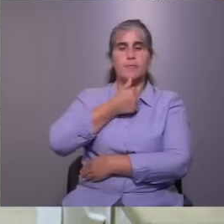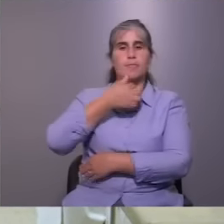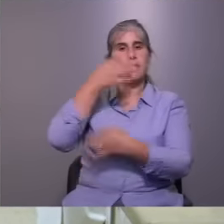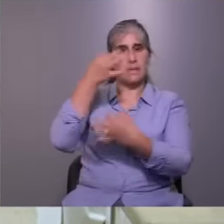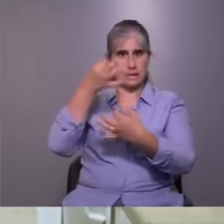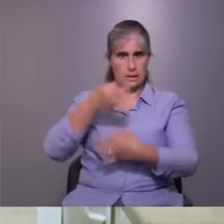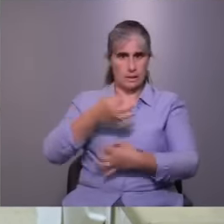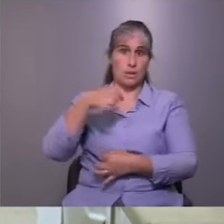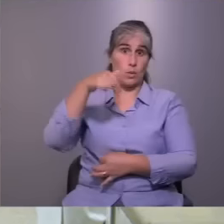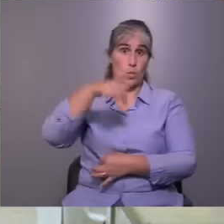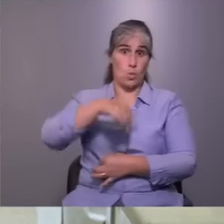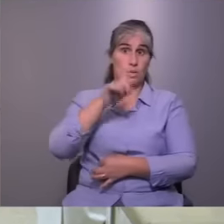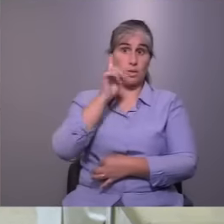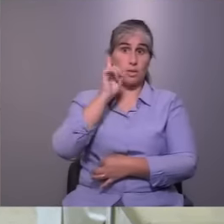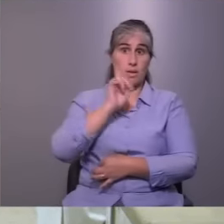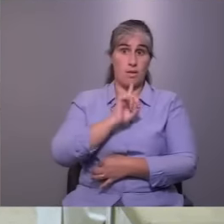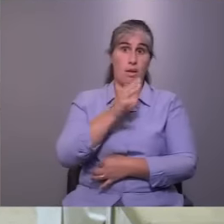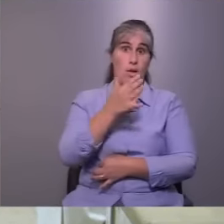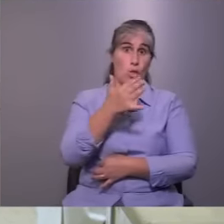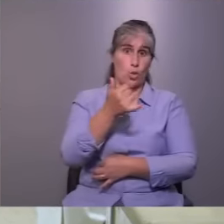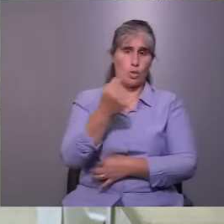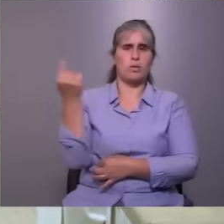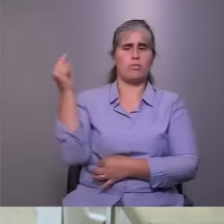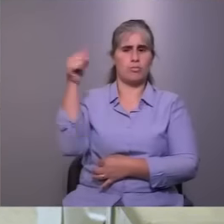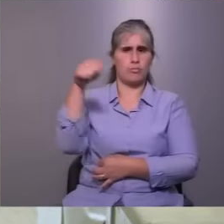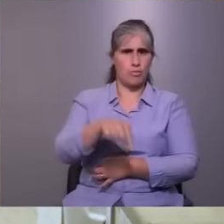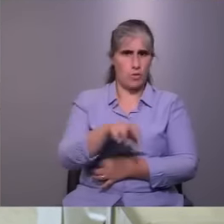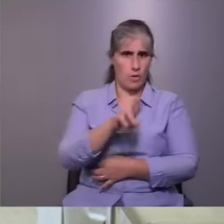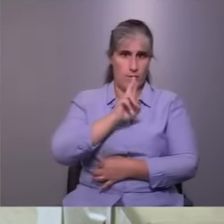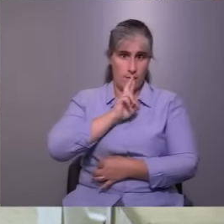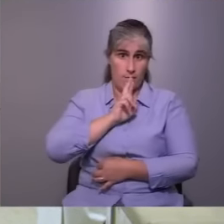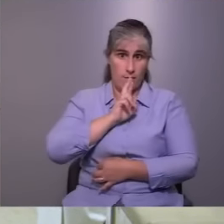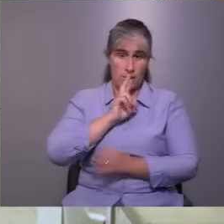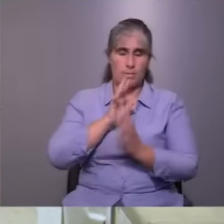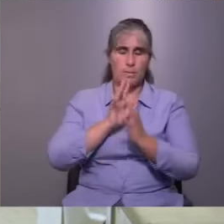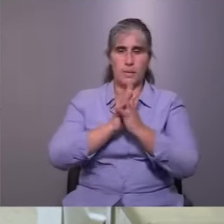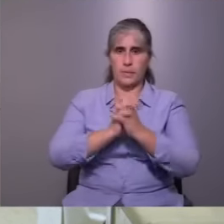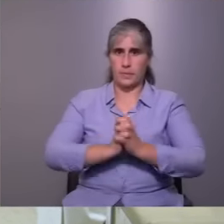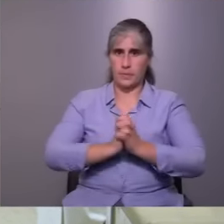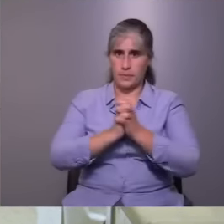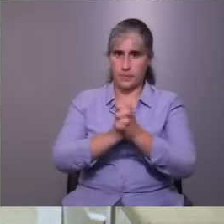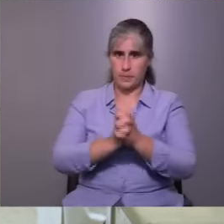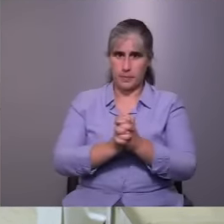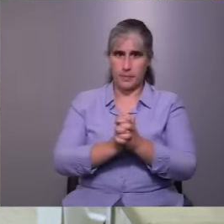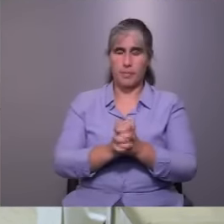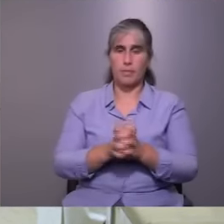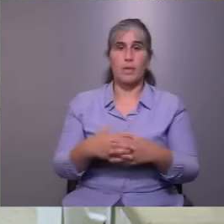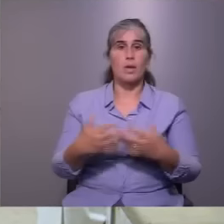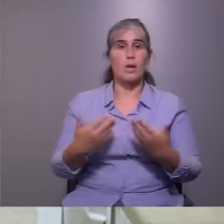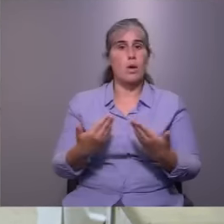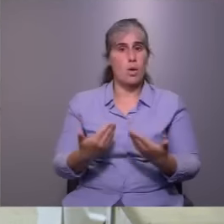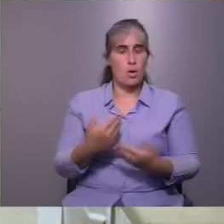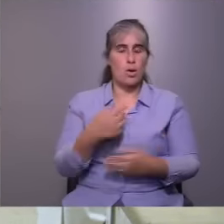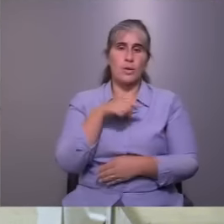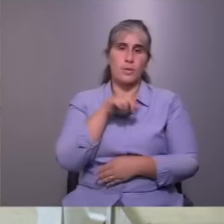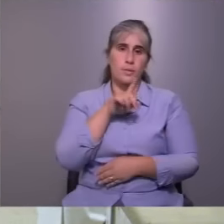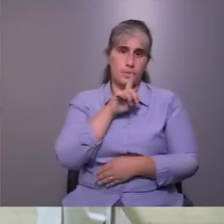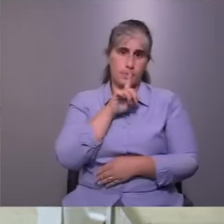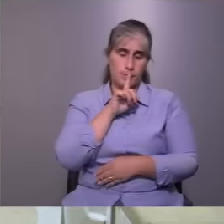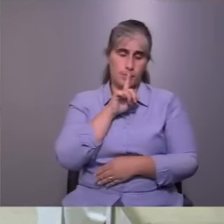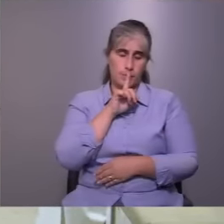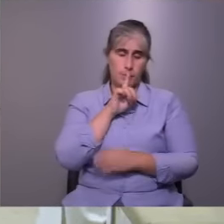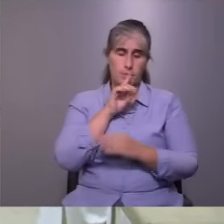ou meses, quando assim decidimos vir viver aqui na Cova da Iria